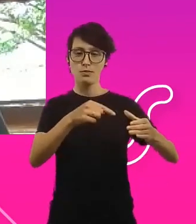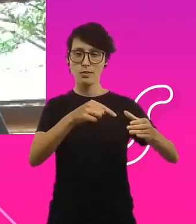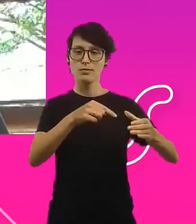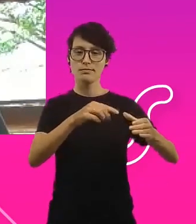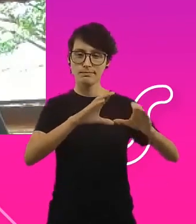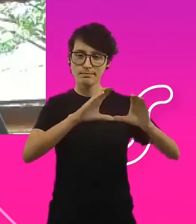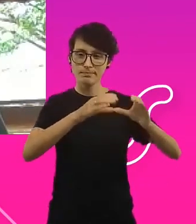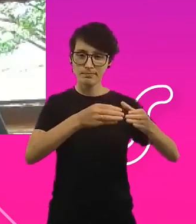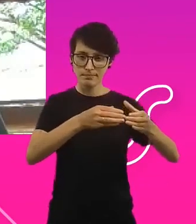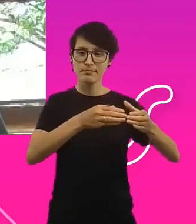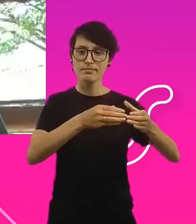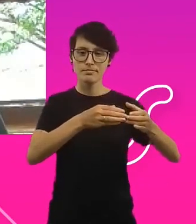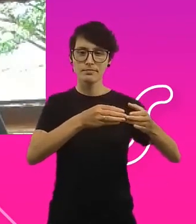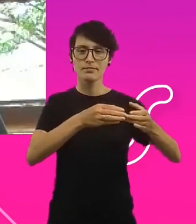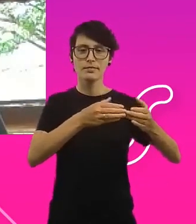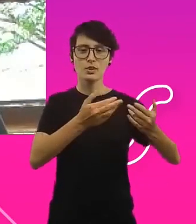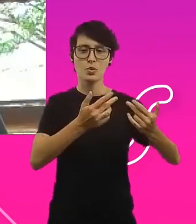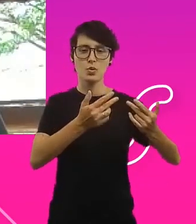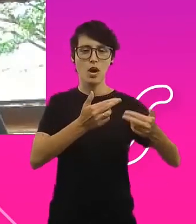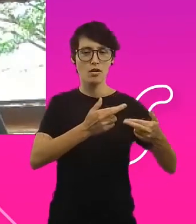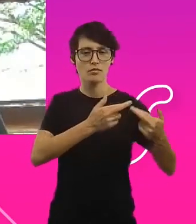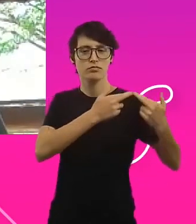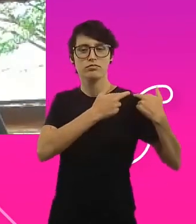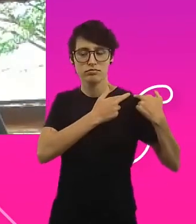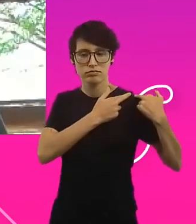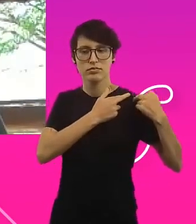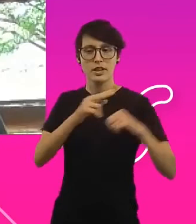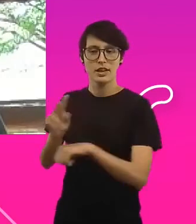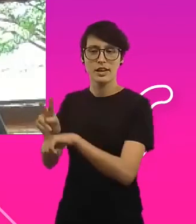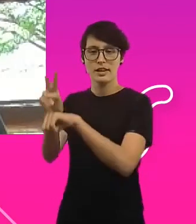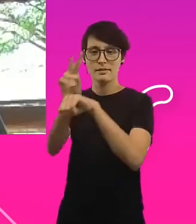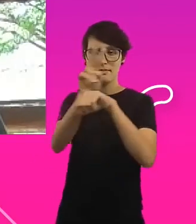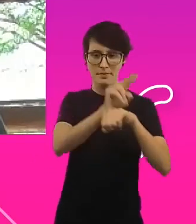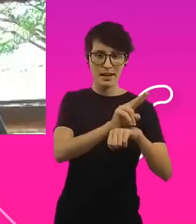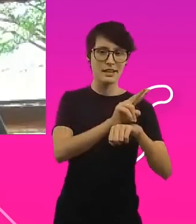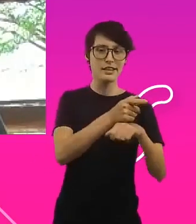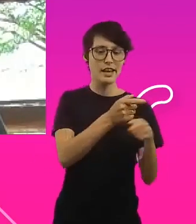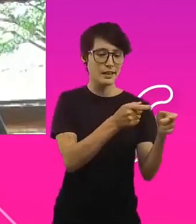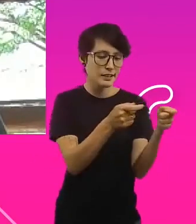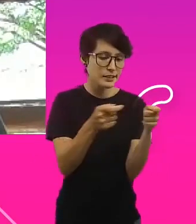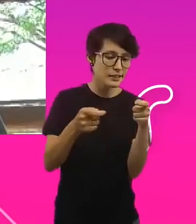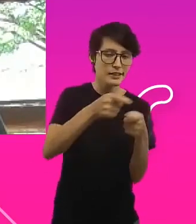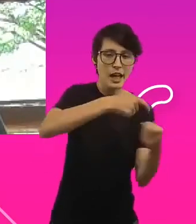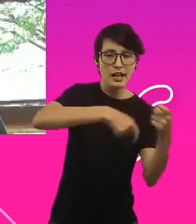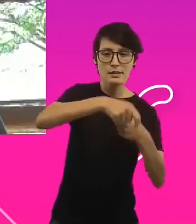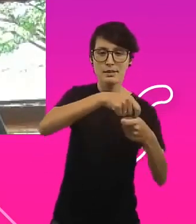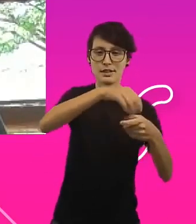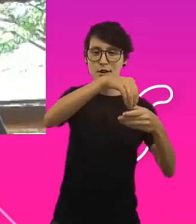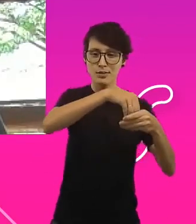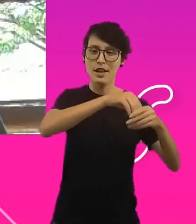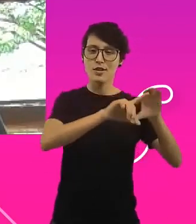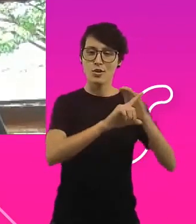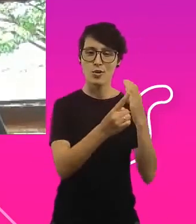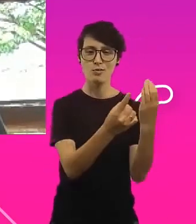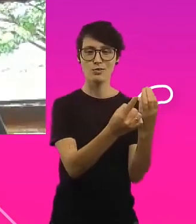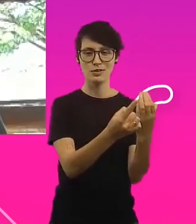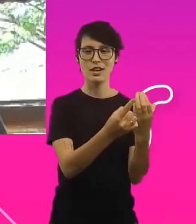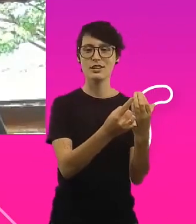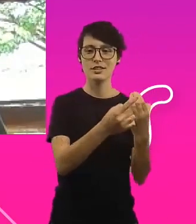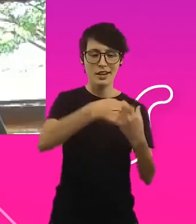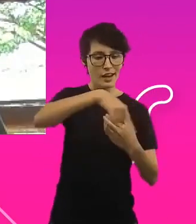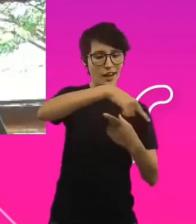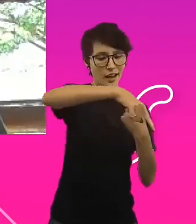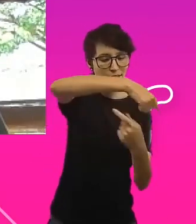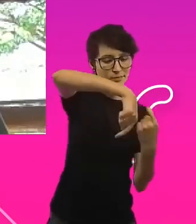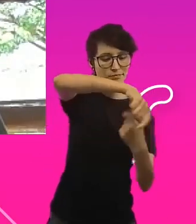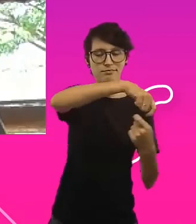guardião do microcrédito na comunidade, né, então, para que a própria comunidade faça a gestão do seu recurso, e não